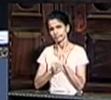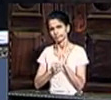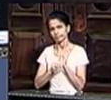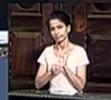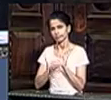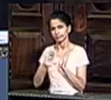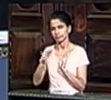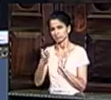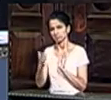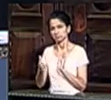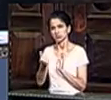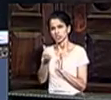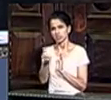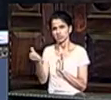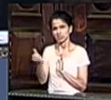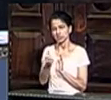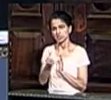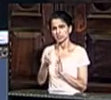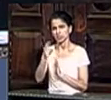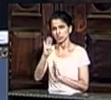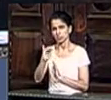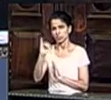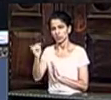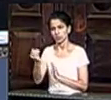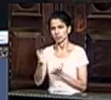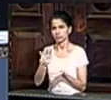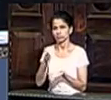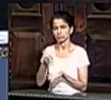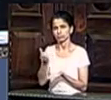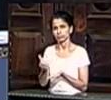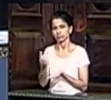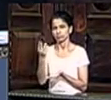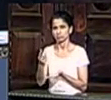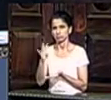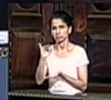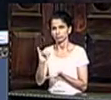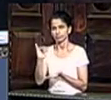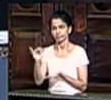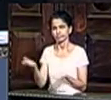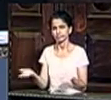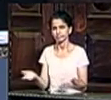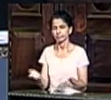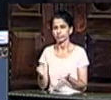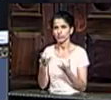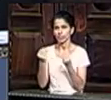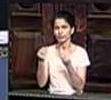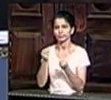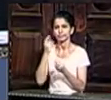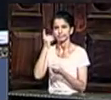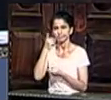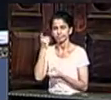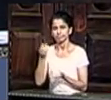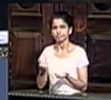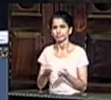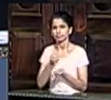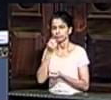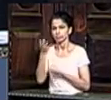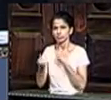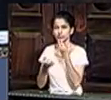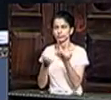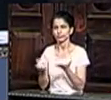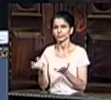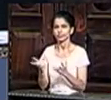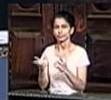66 bilhões ou 63 bilhões muitos deputados o presidente tem falado sobre estudiosos no